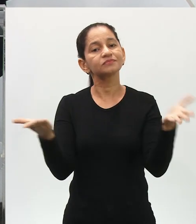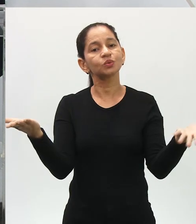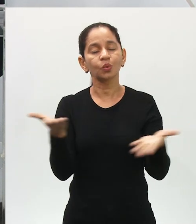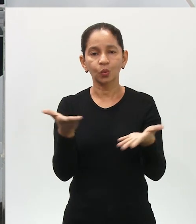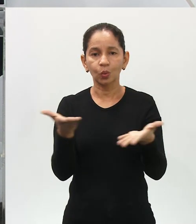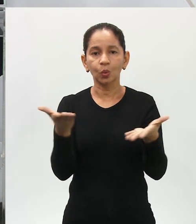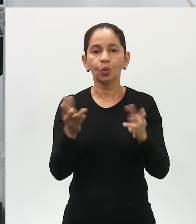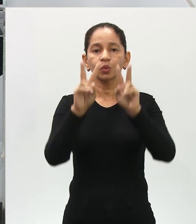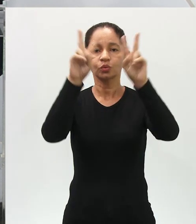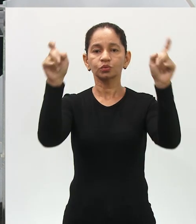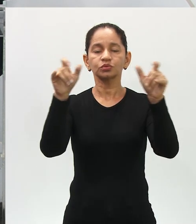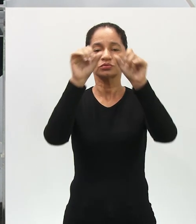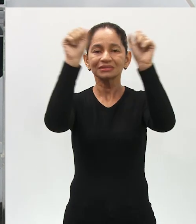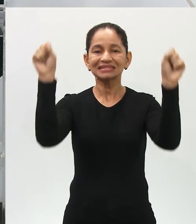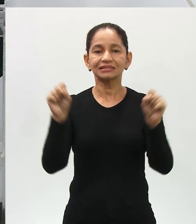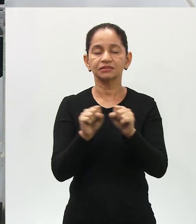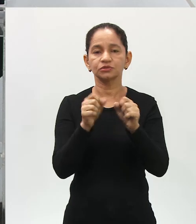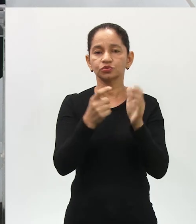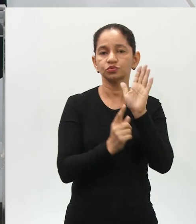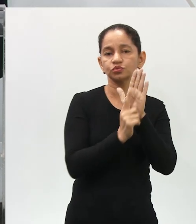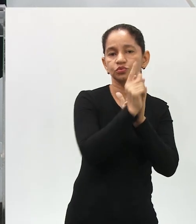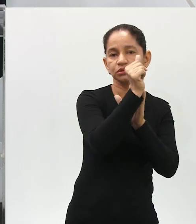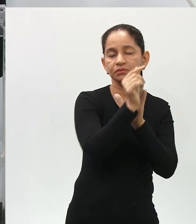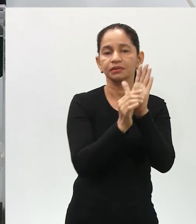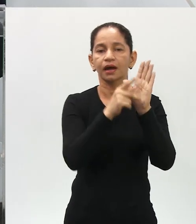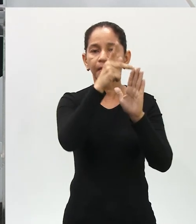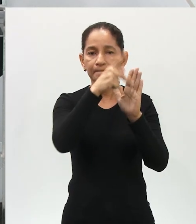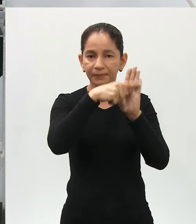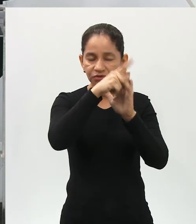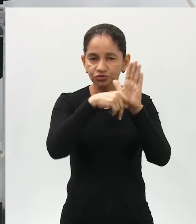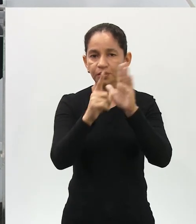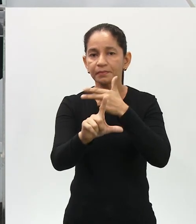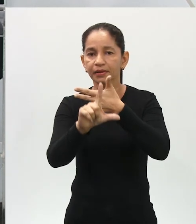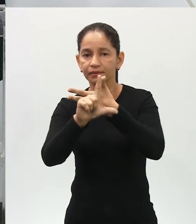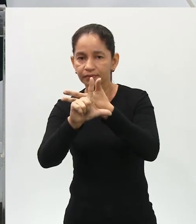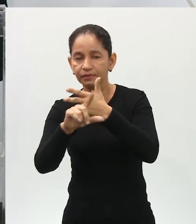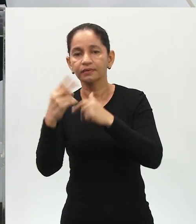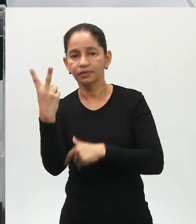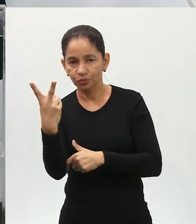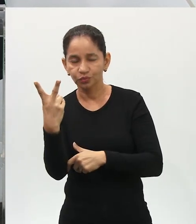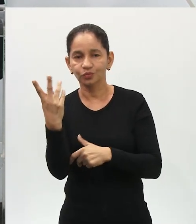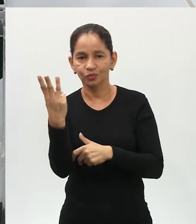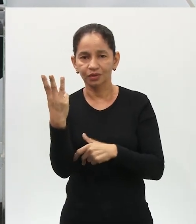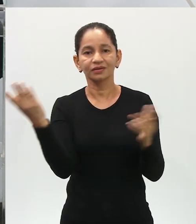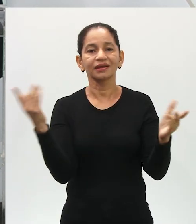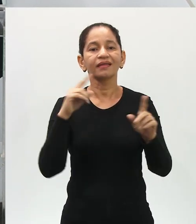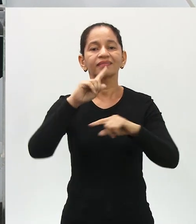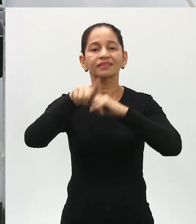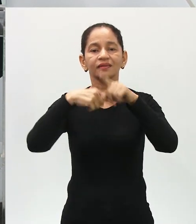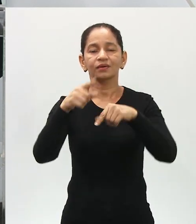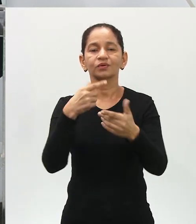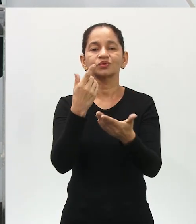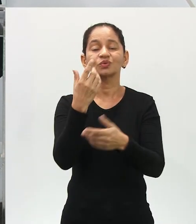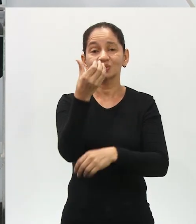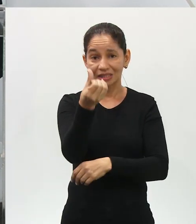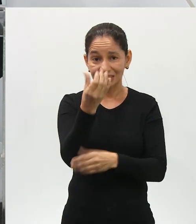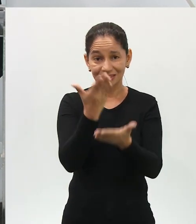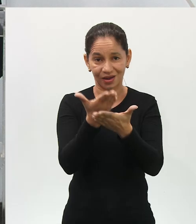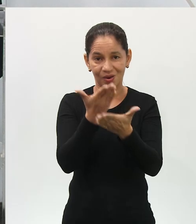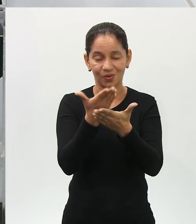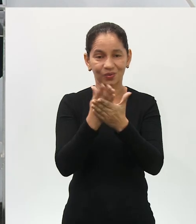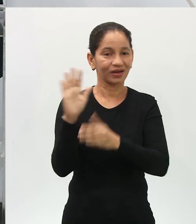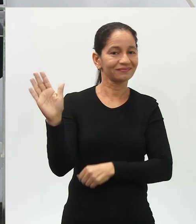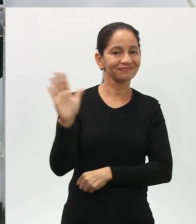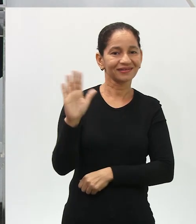isso que nós tínhamos então sobre o ciclo orçamentário, né? Fechando aqui a unidade 5, nos vemos então até logo na unidade